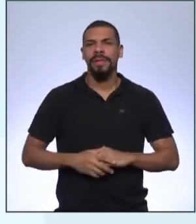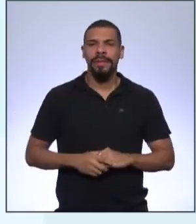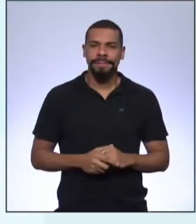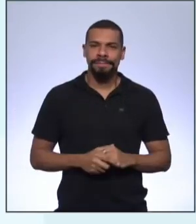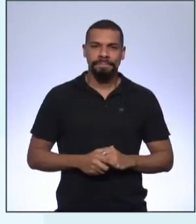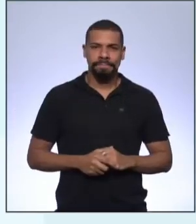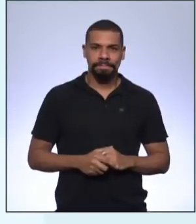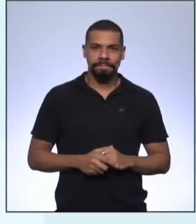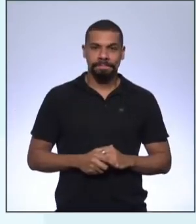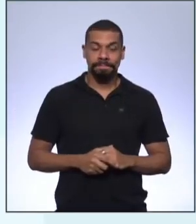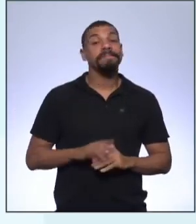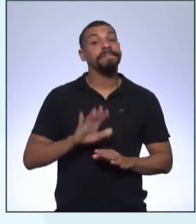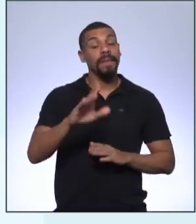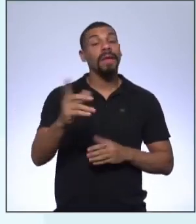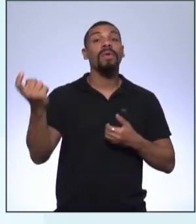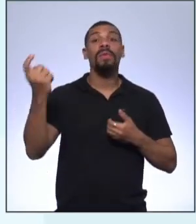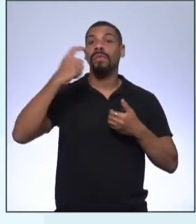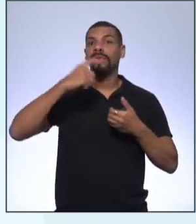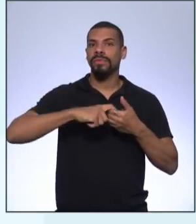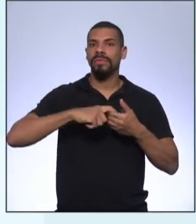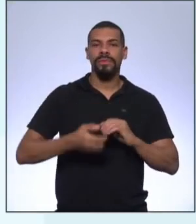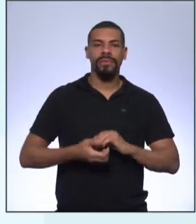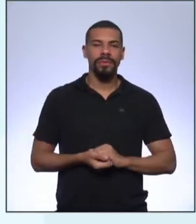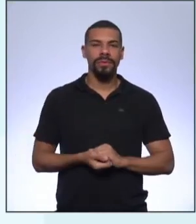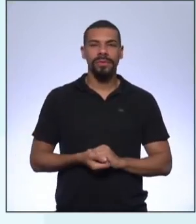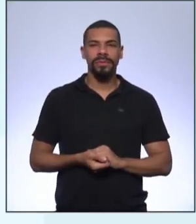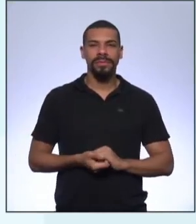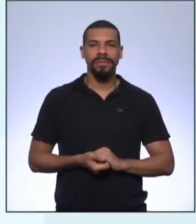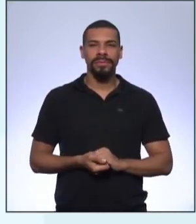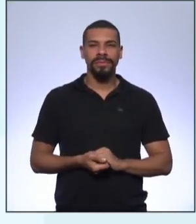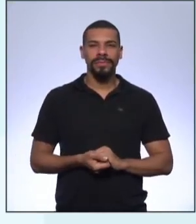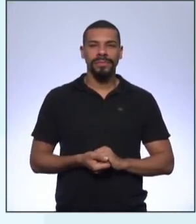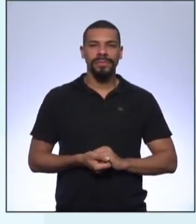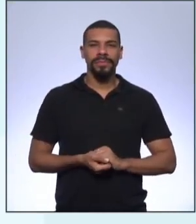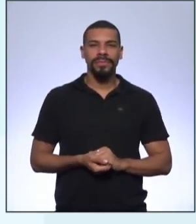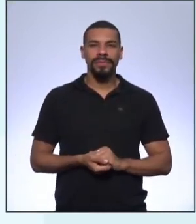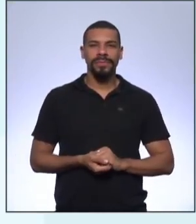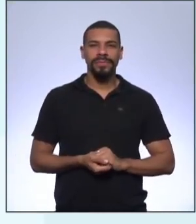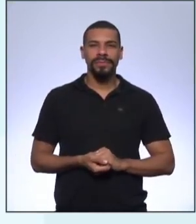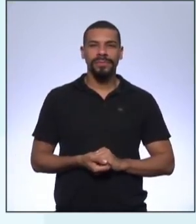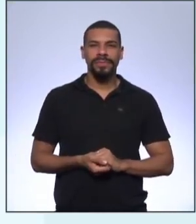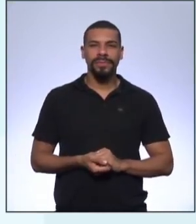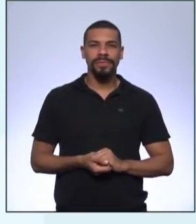Certo. Vamos voltar então. Qual parte que a gente precisa voltar?